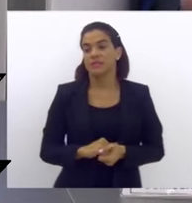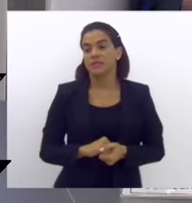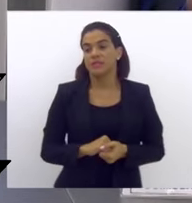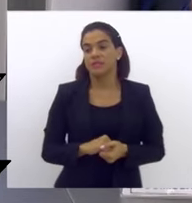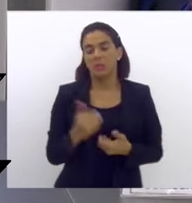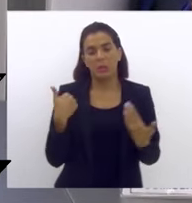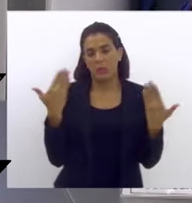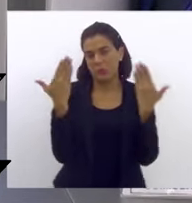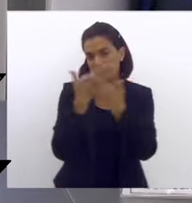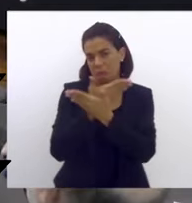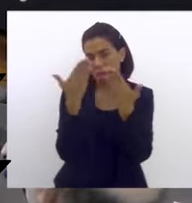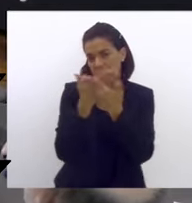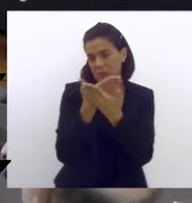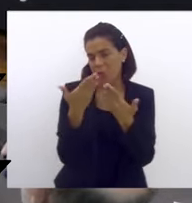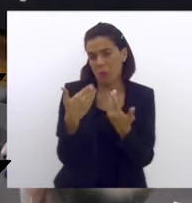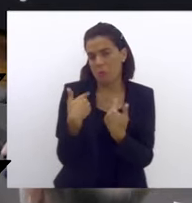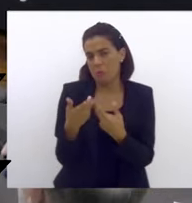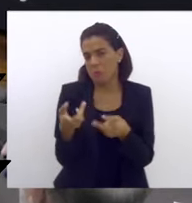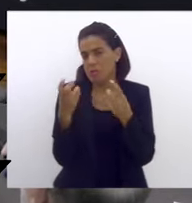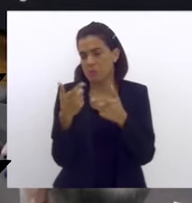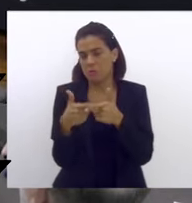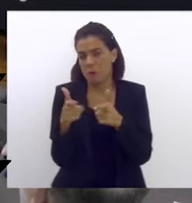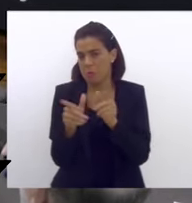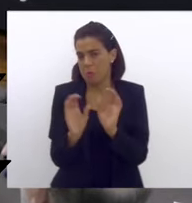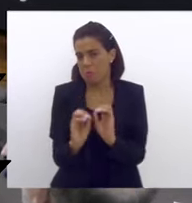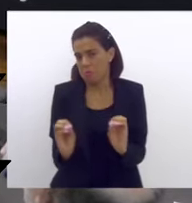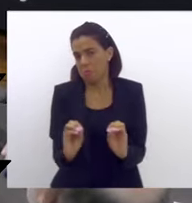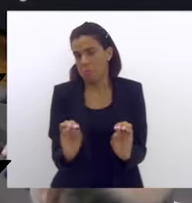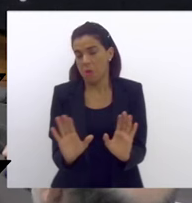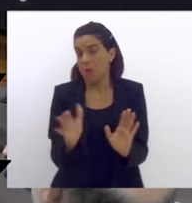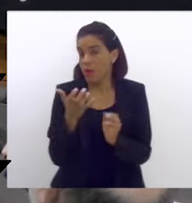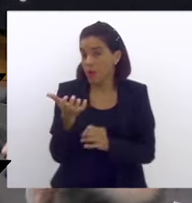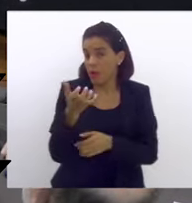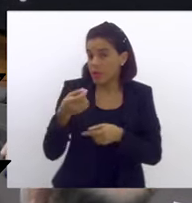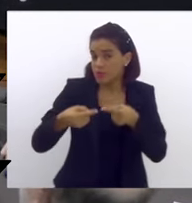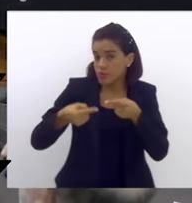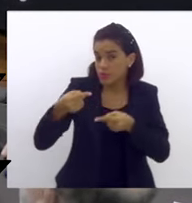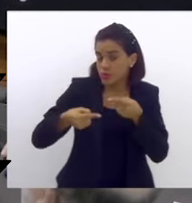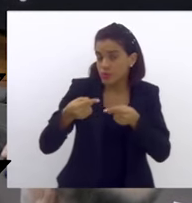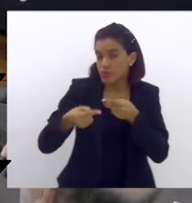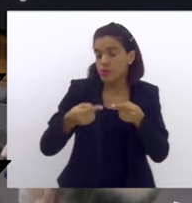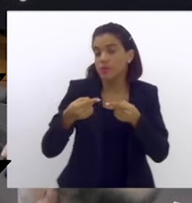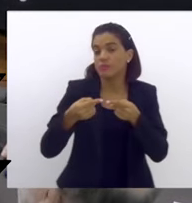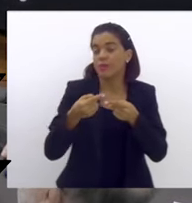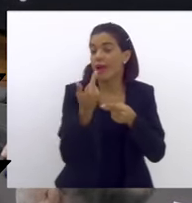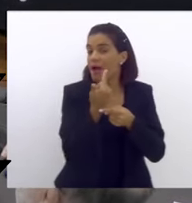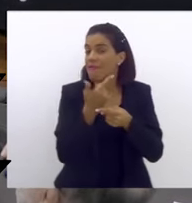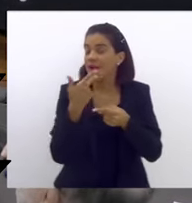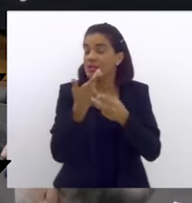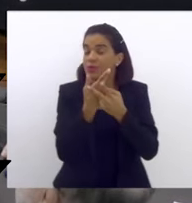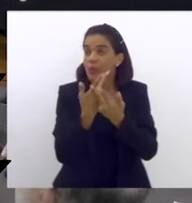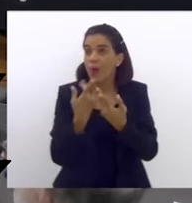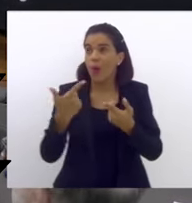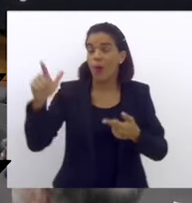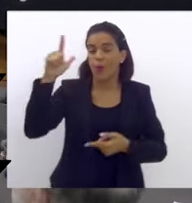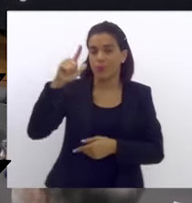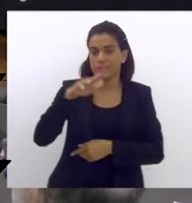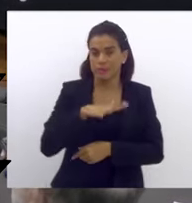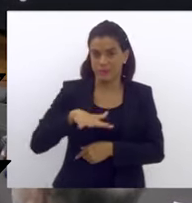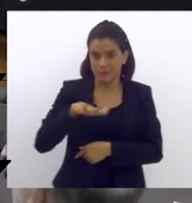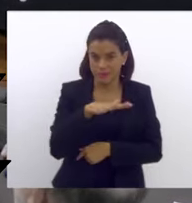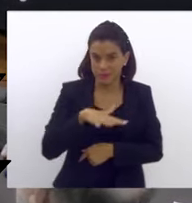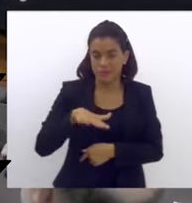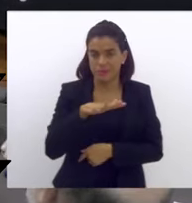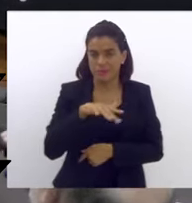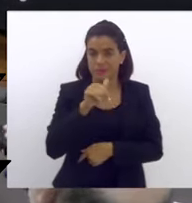não vejo problema nenhum eu queria eu tô pedir para discutir para levantar uma outra questão que